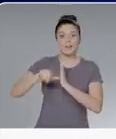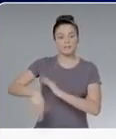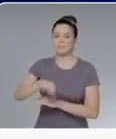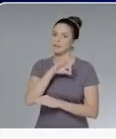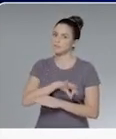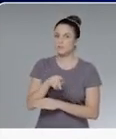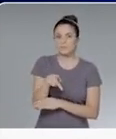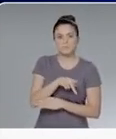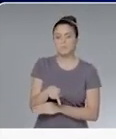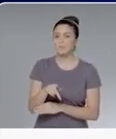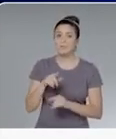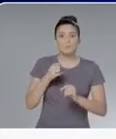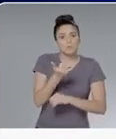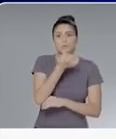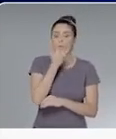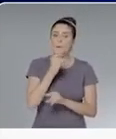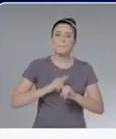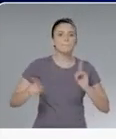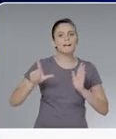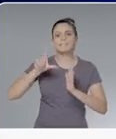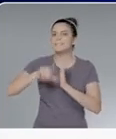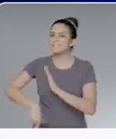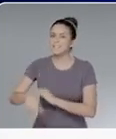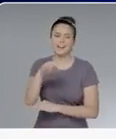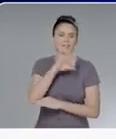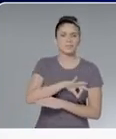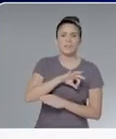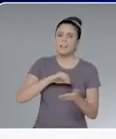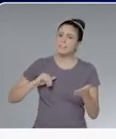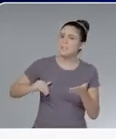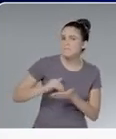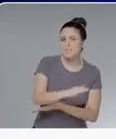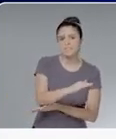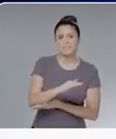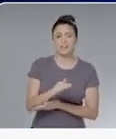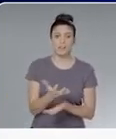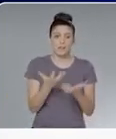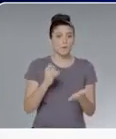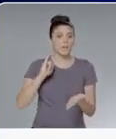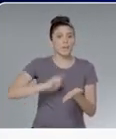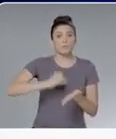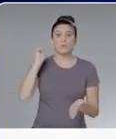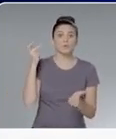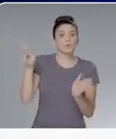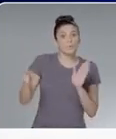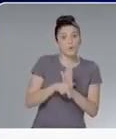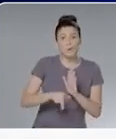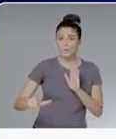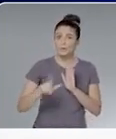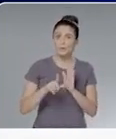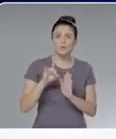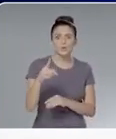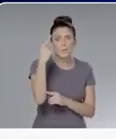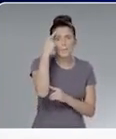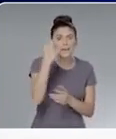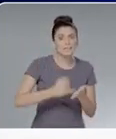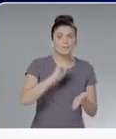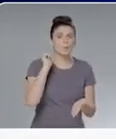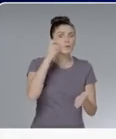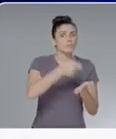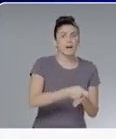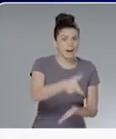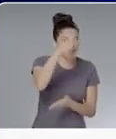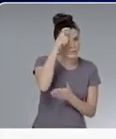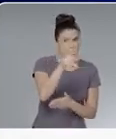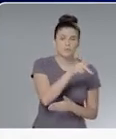salário. Atraso o salário. Paulo, vai me desculpar. Atraso o salário, limita. Não, eu quero o imposto das lojas. Vocês estão pensando só no